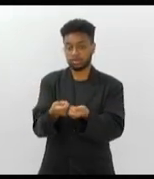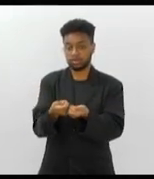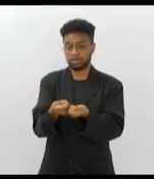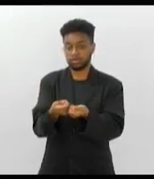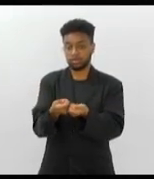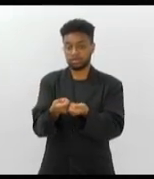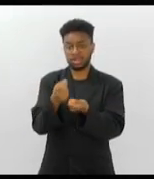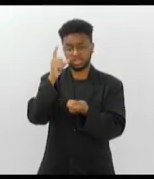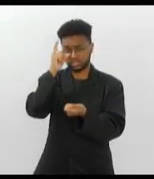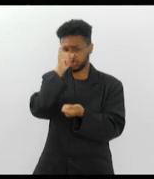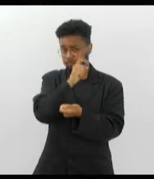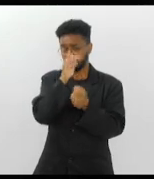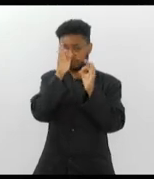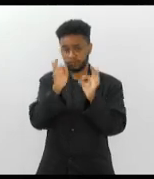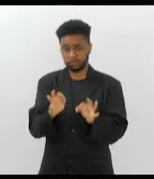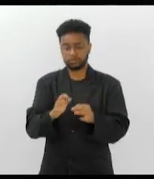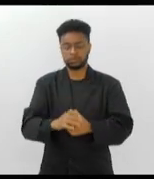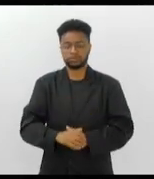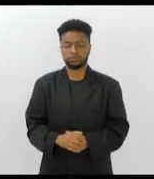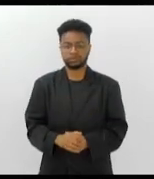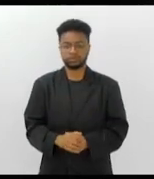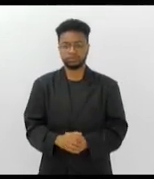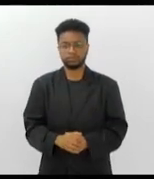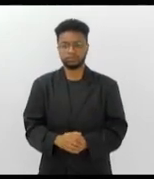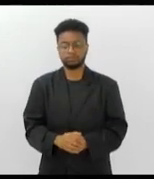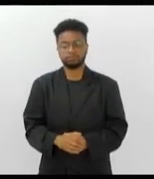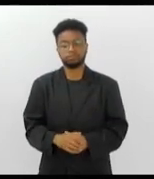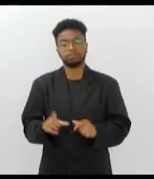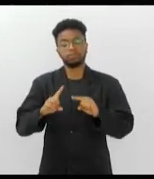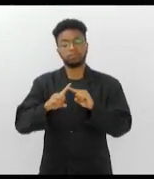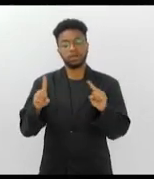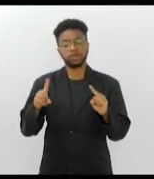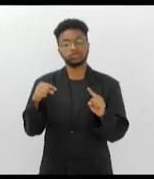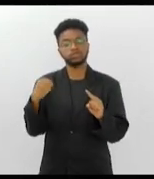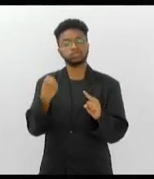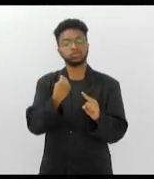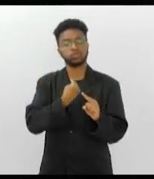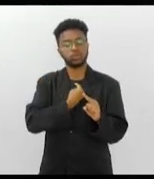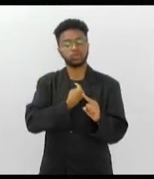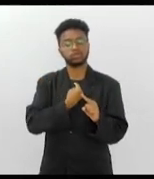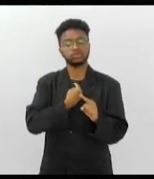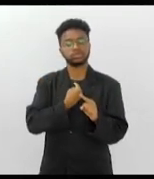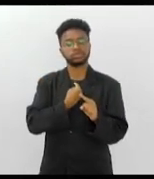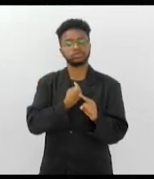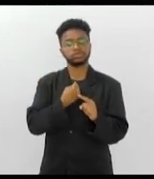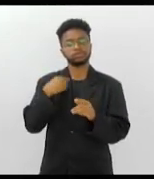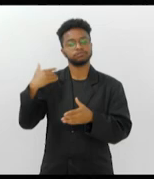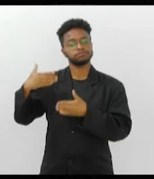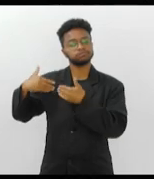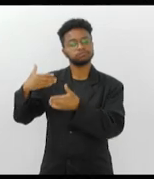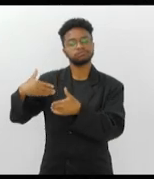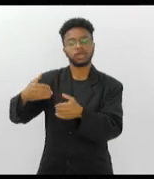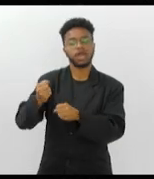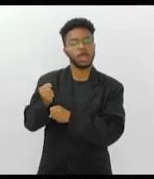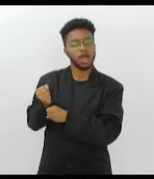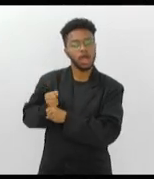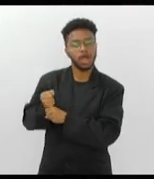é dificílimo. E a gente vem nessa toada há muitos